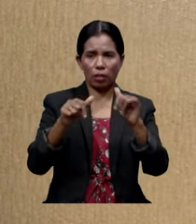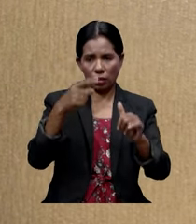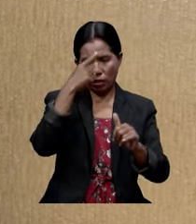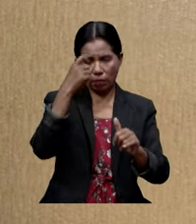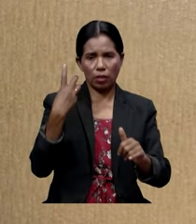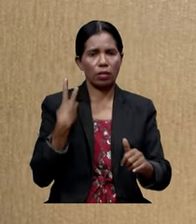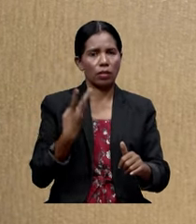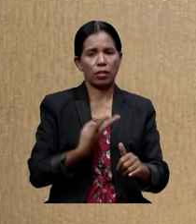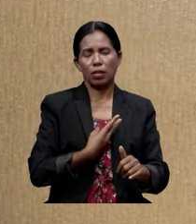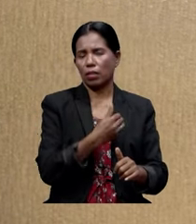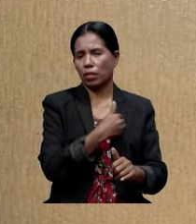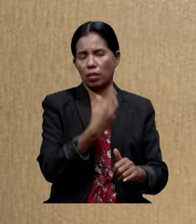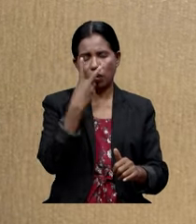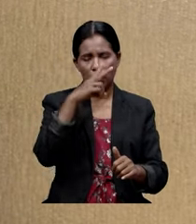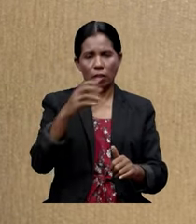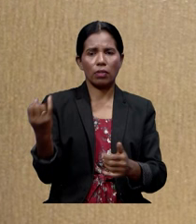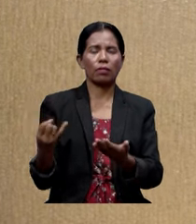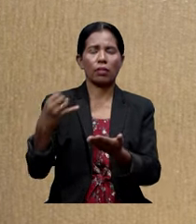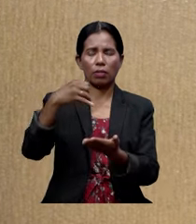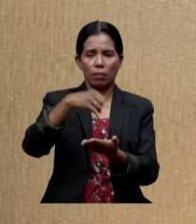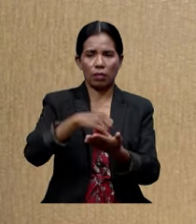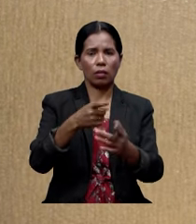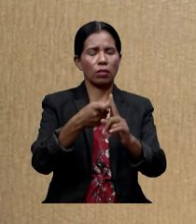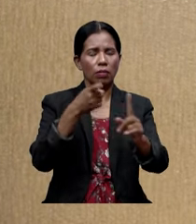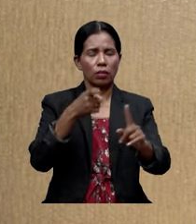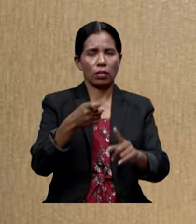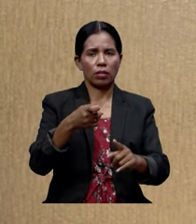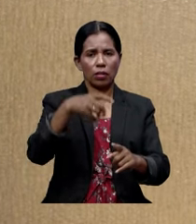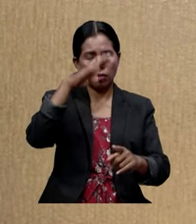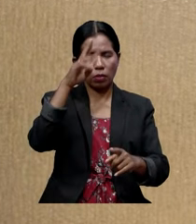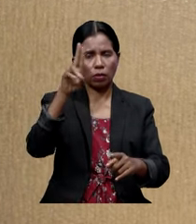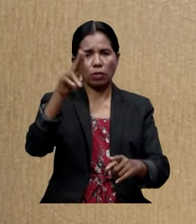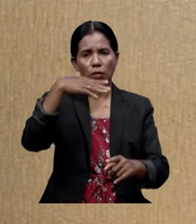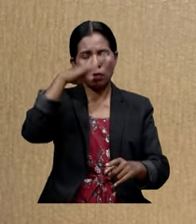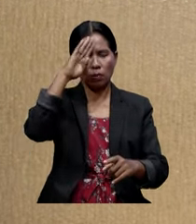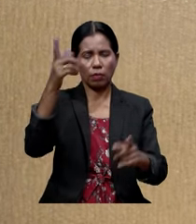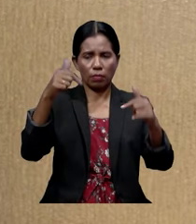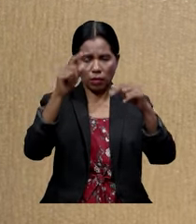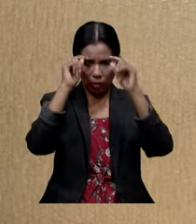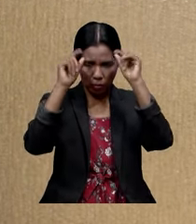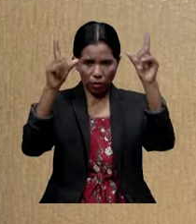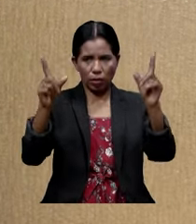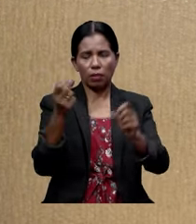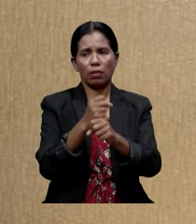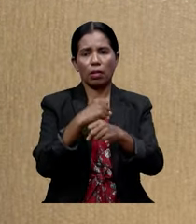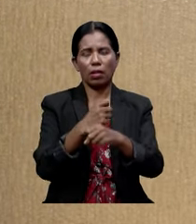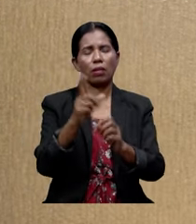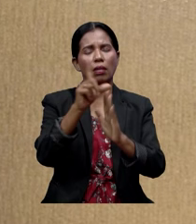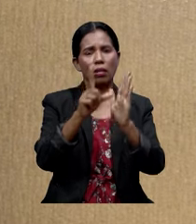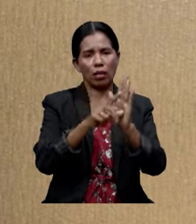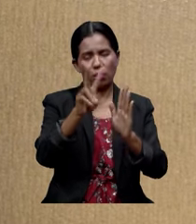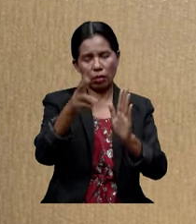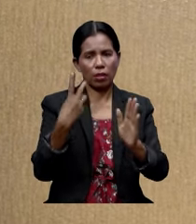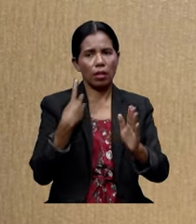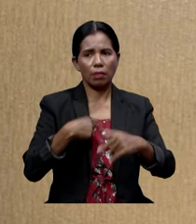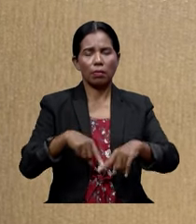quê? Investimentos em United Arab Emirates, mais Timor-Leste, será até em Mahalo, Leirua, né? Ambaquedas. Se ele